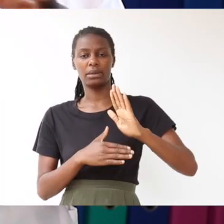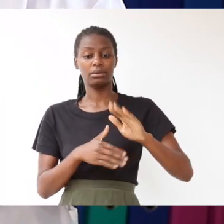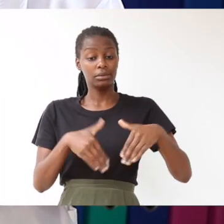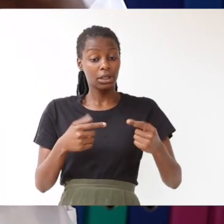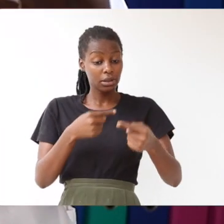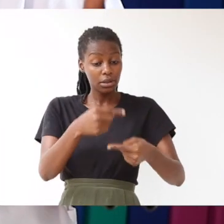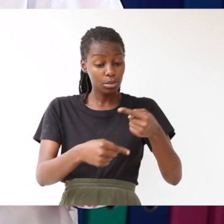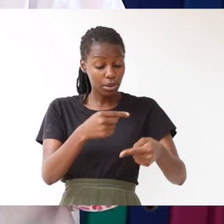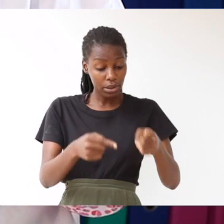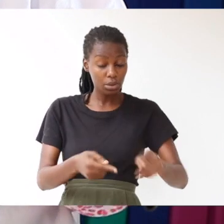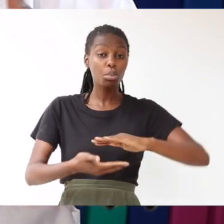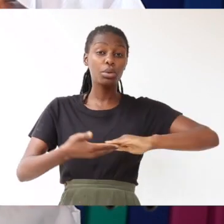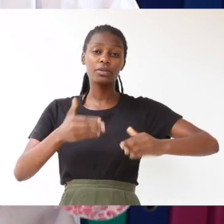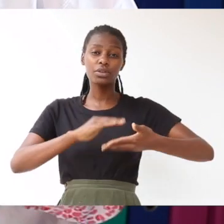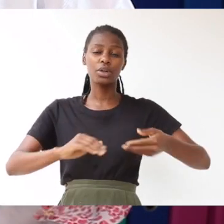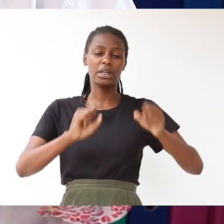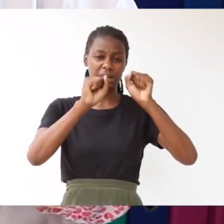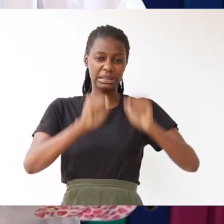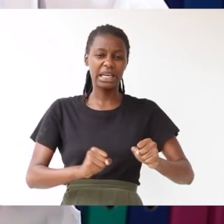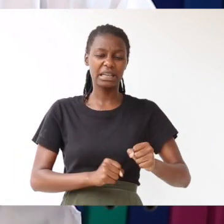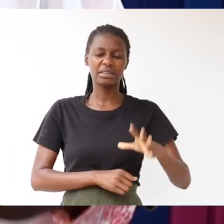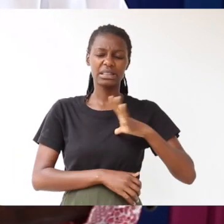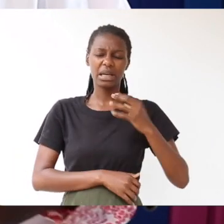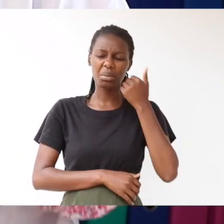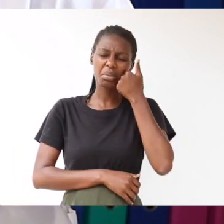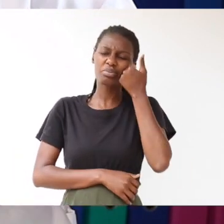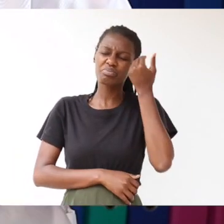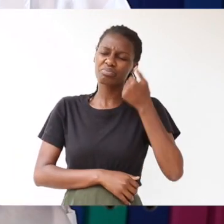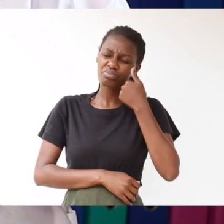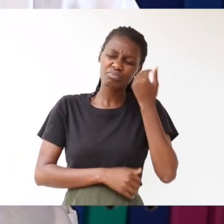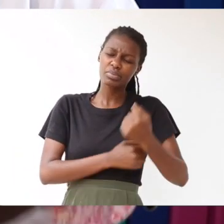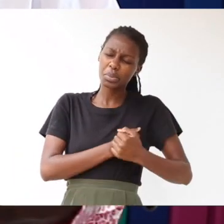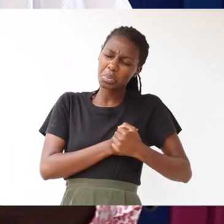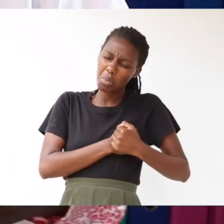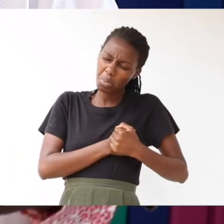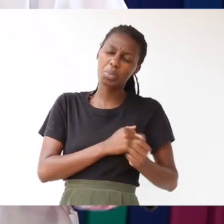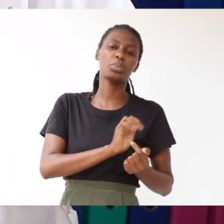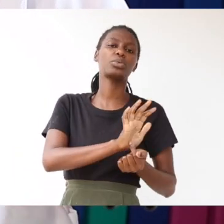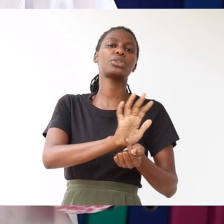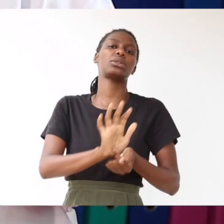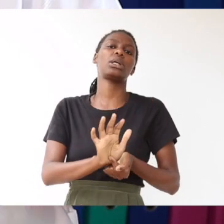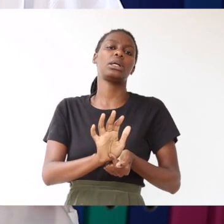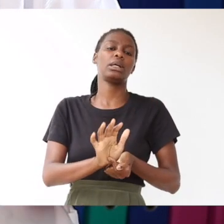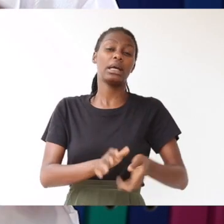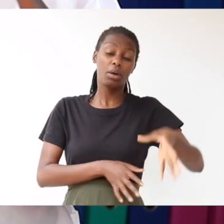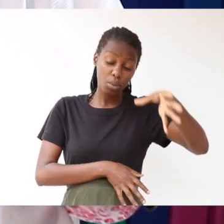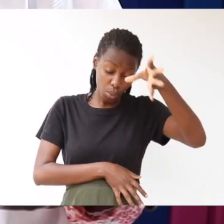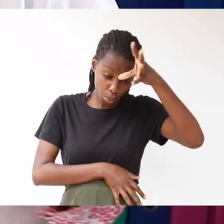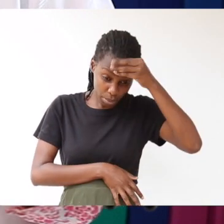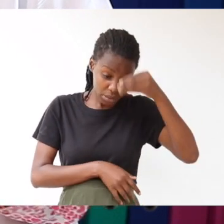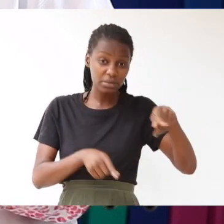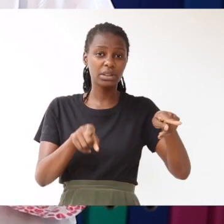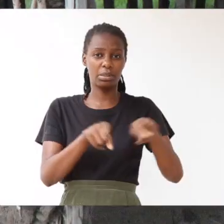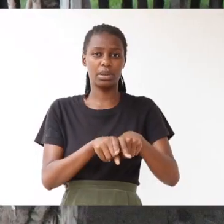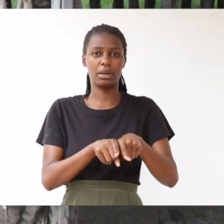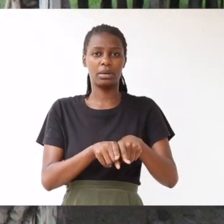neste processo, o professor tem que ser muito sensível, tem que ser muito amável, tem que ser muito